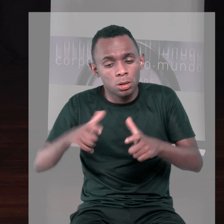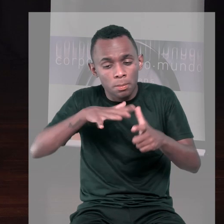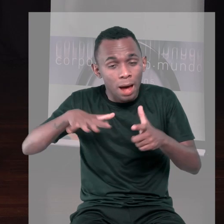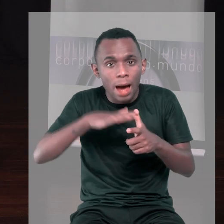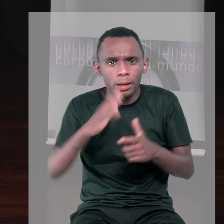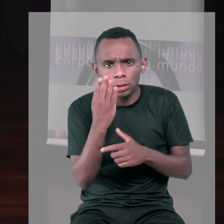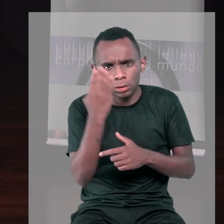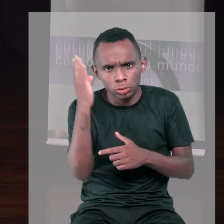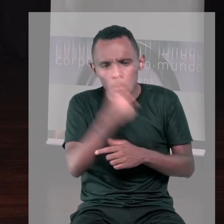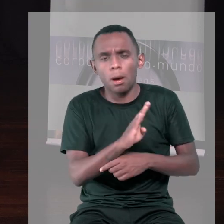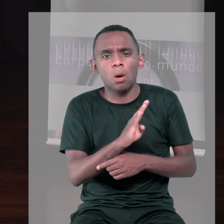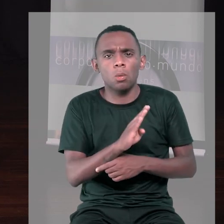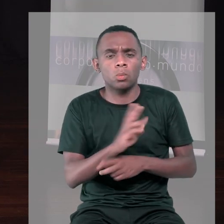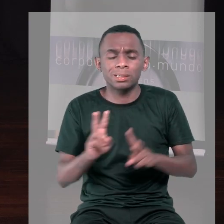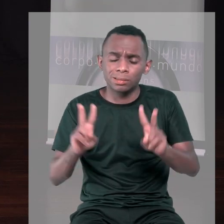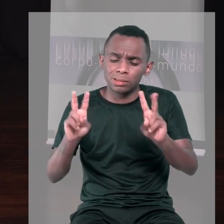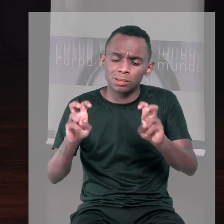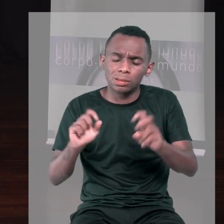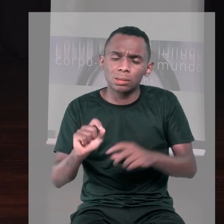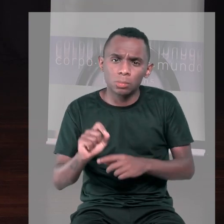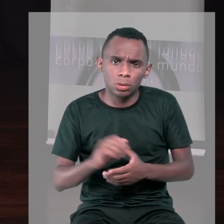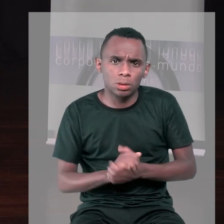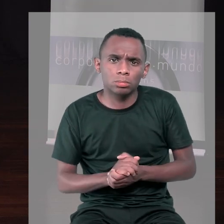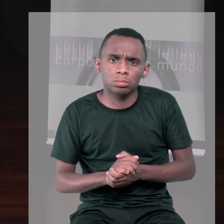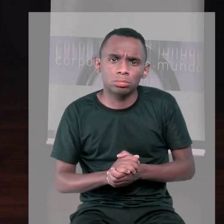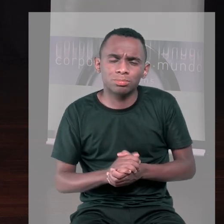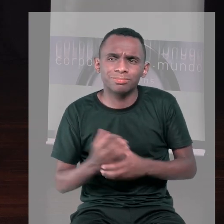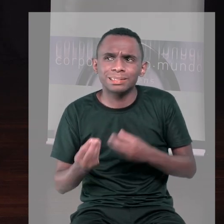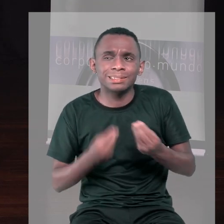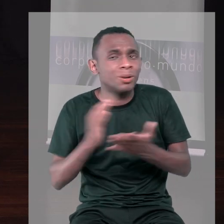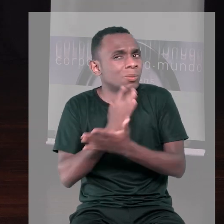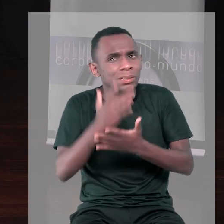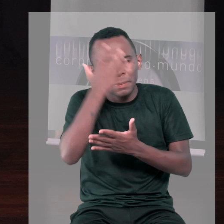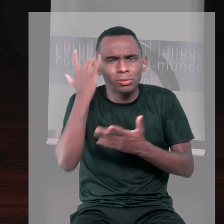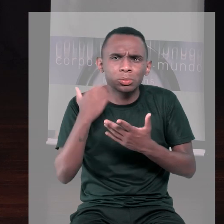entender que a Arendt estaria minimizando